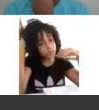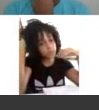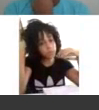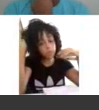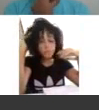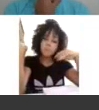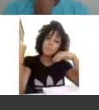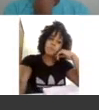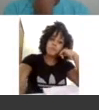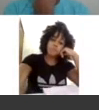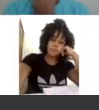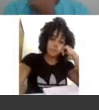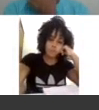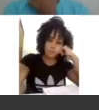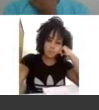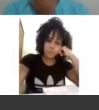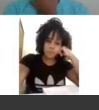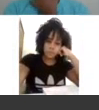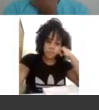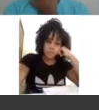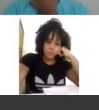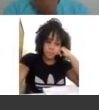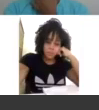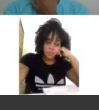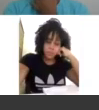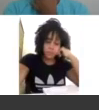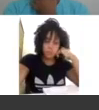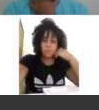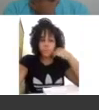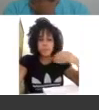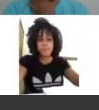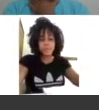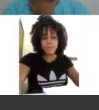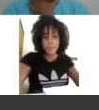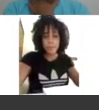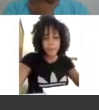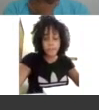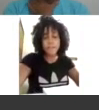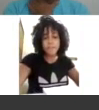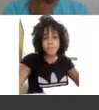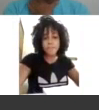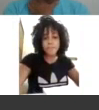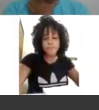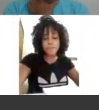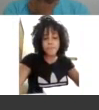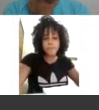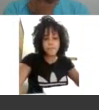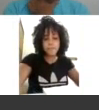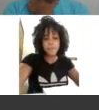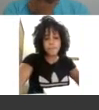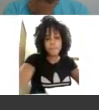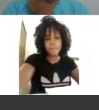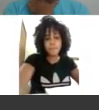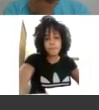um pouco maior, né, dessa realidade, né? Então, eu gostaria mais uma vez de agradecer, de parabenizar todas as pessoas